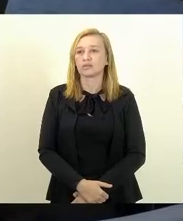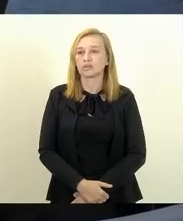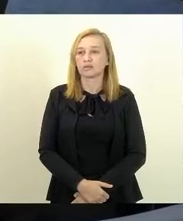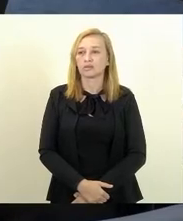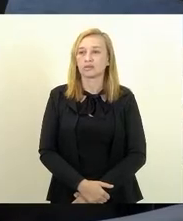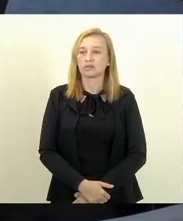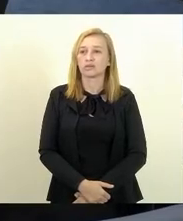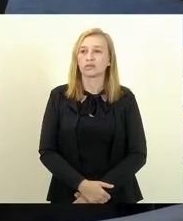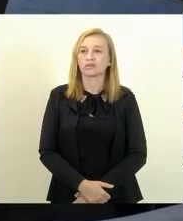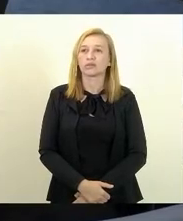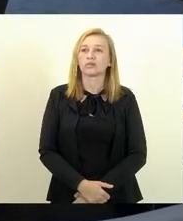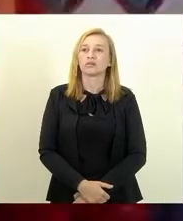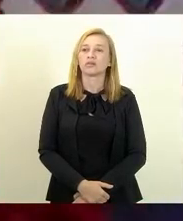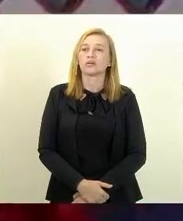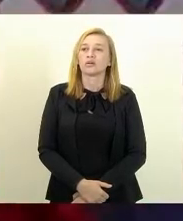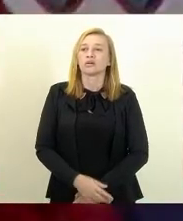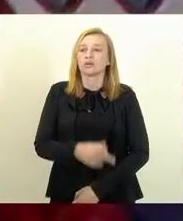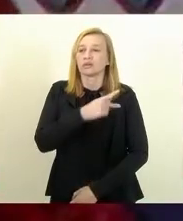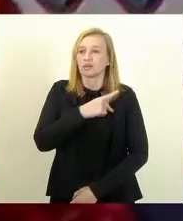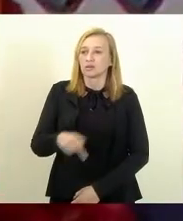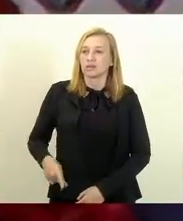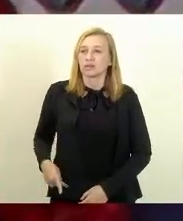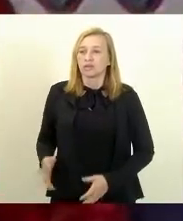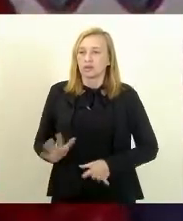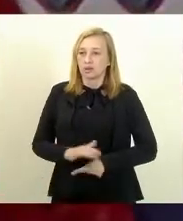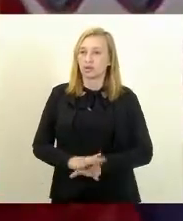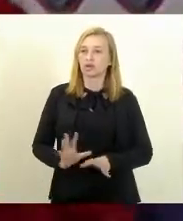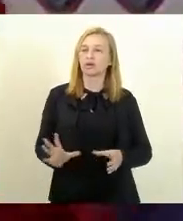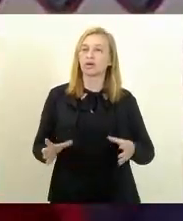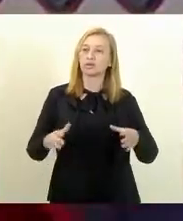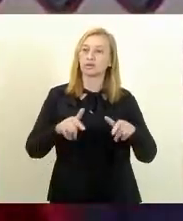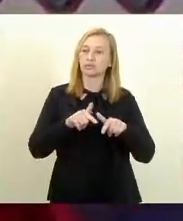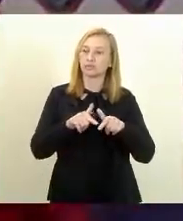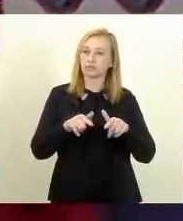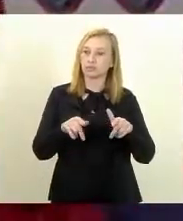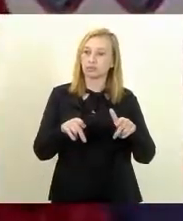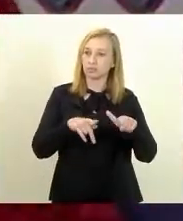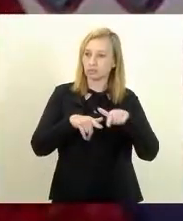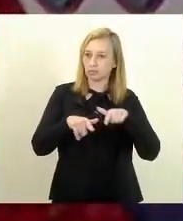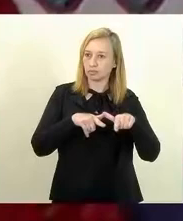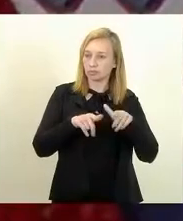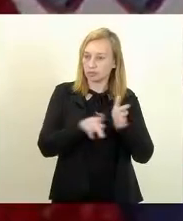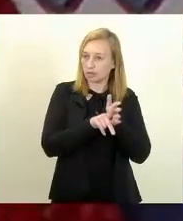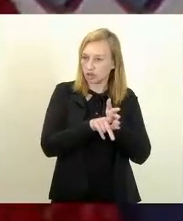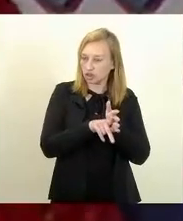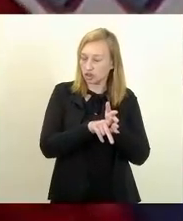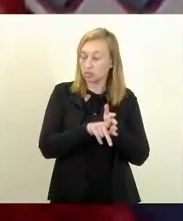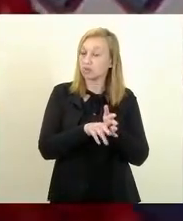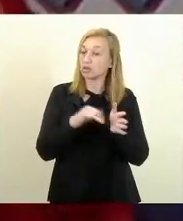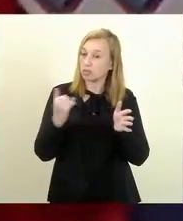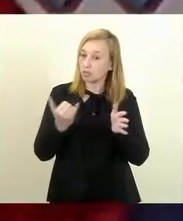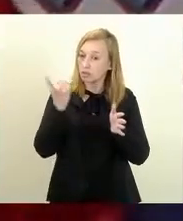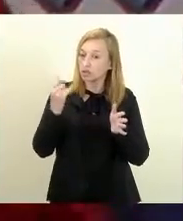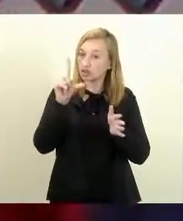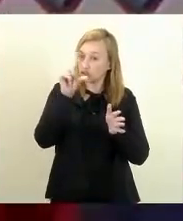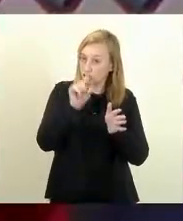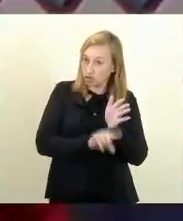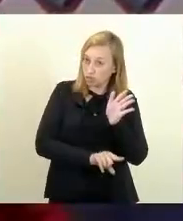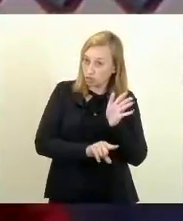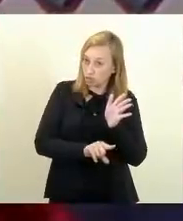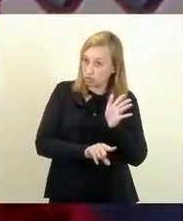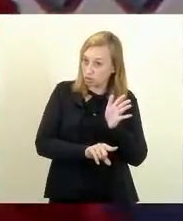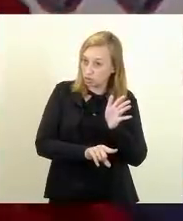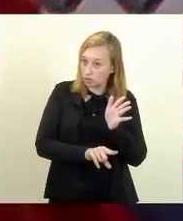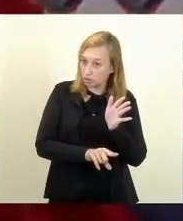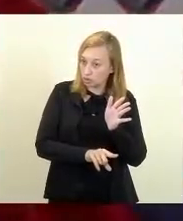O presente projeto possui enorme relevância social, visando diminuir a condição de